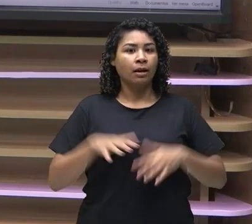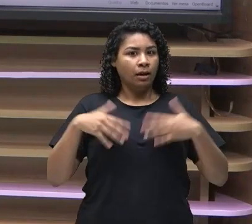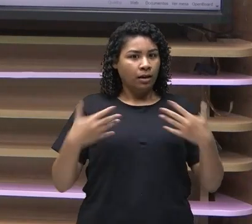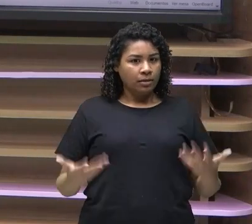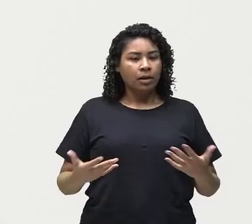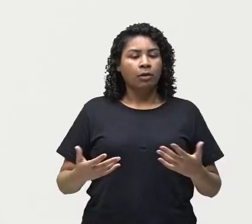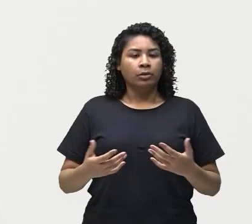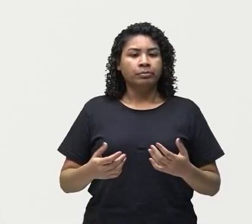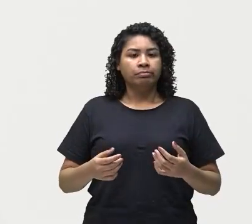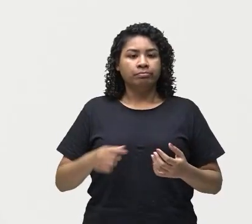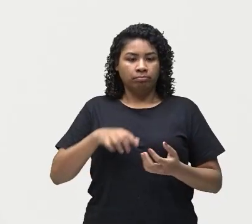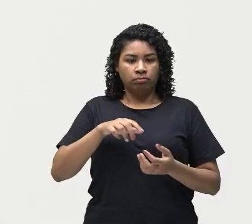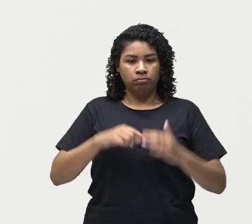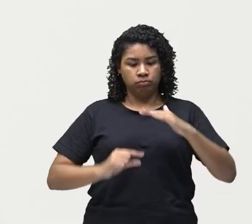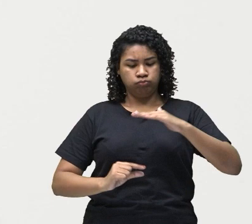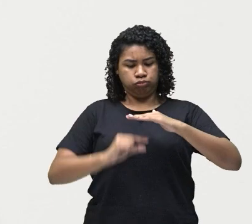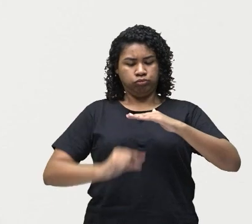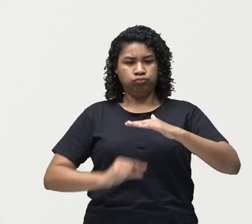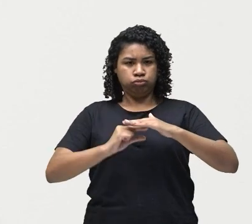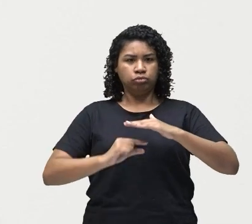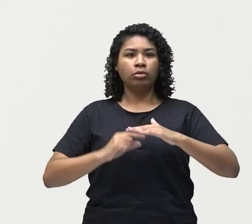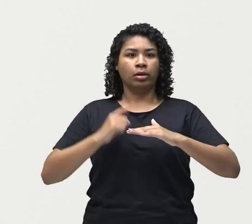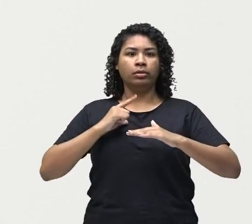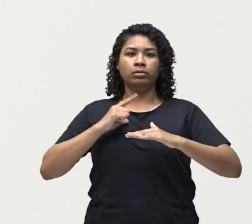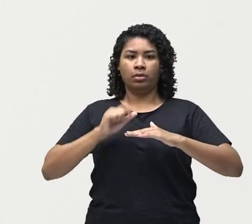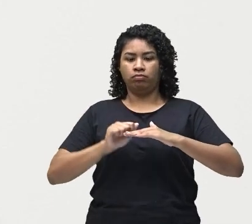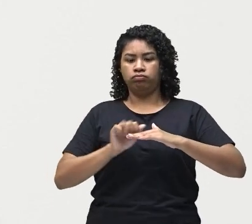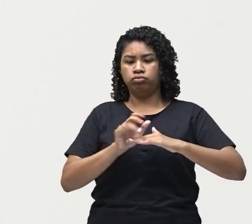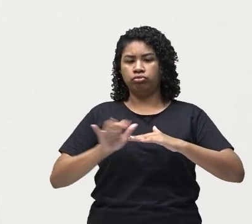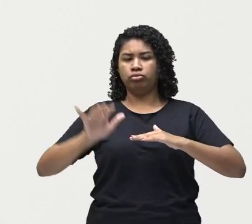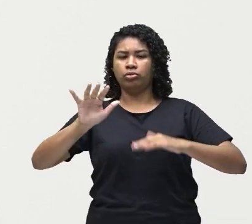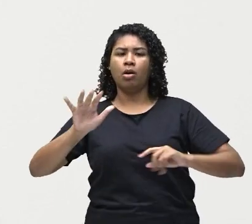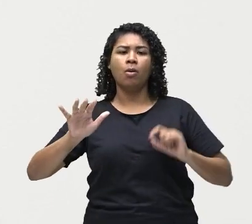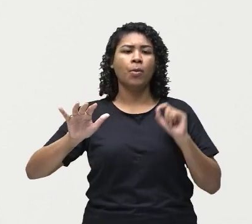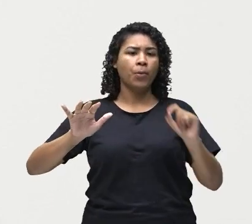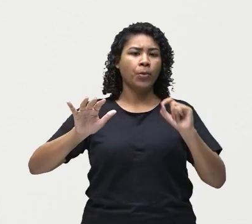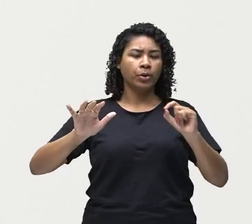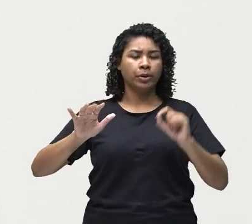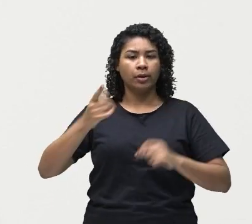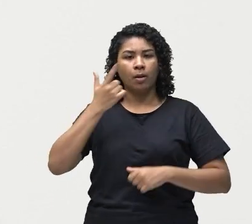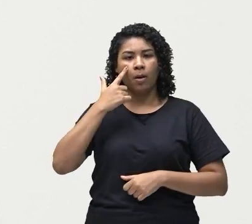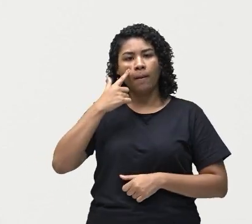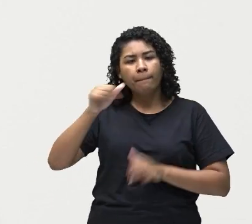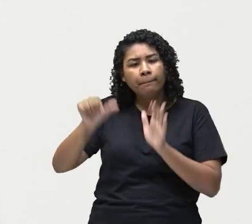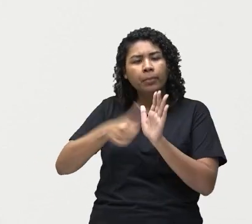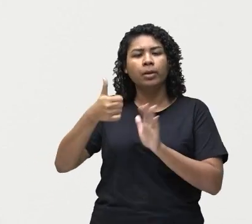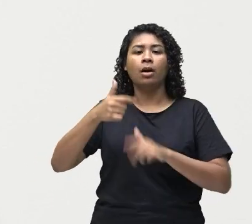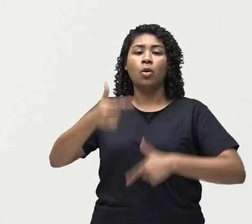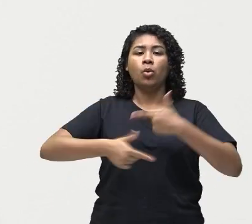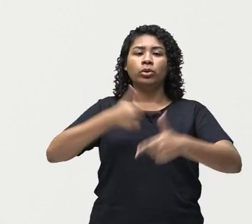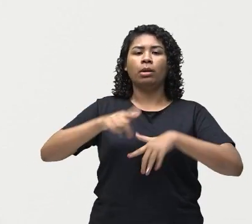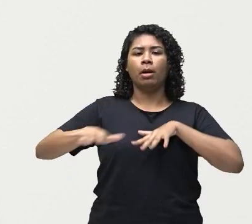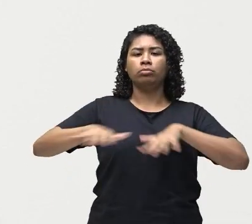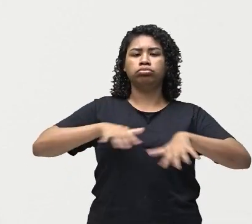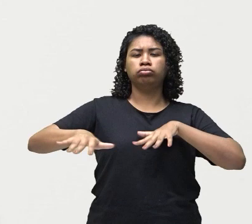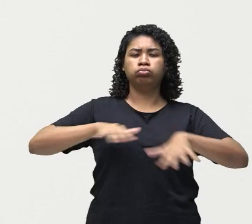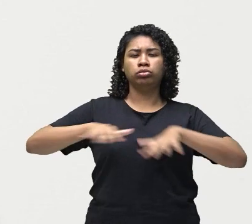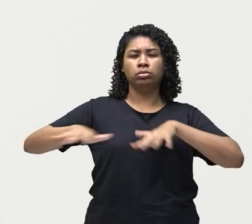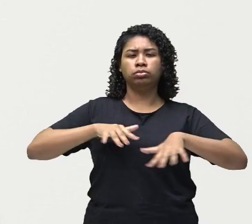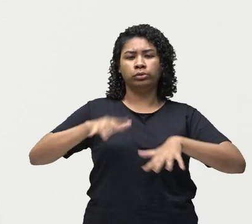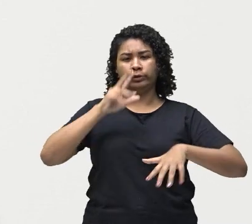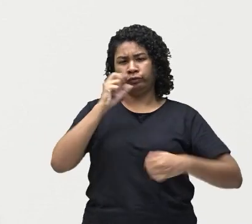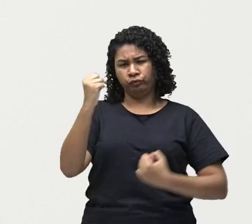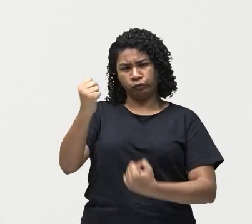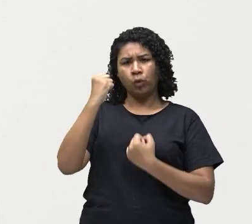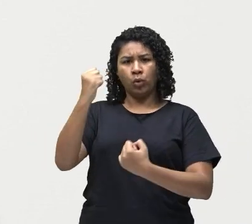da combustão o que que o motor libera Olha só primeiro é o trabalho mecânico ou a potência né a gente